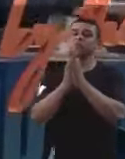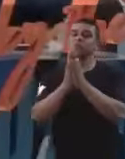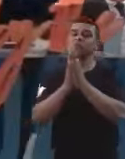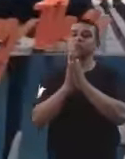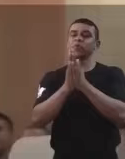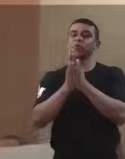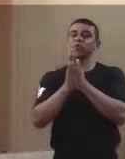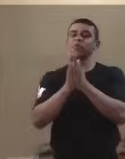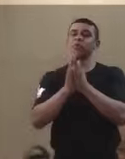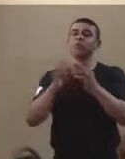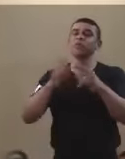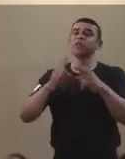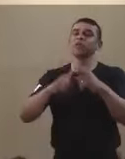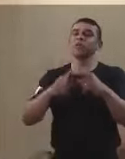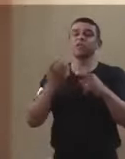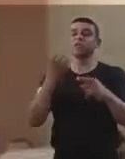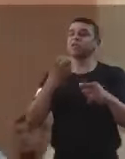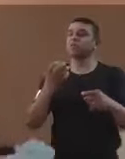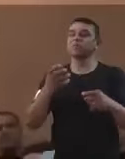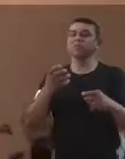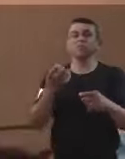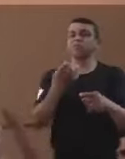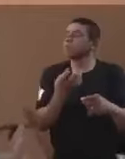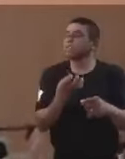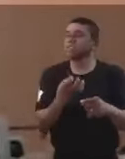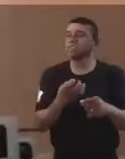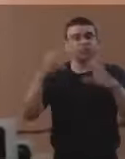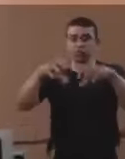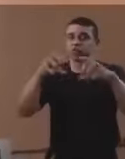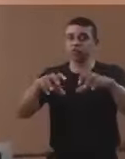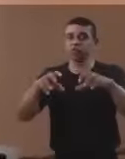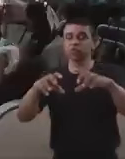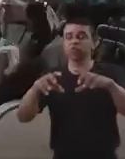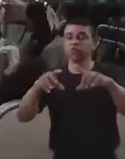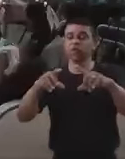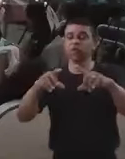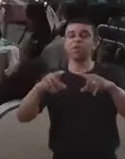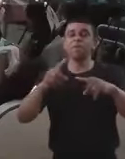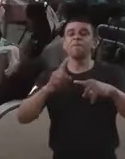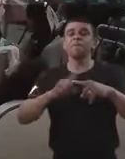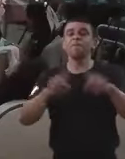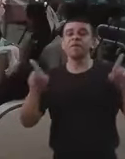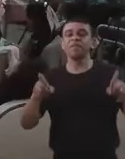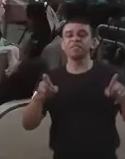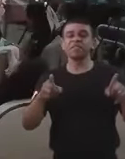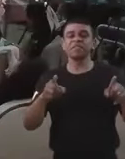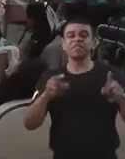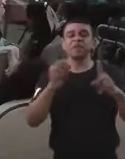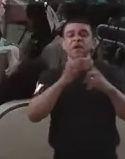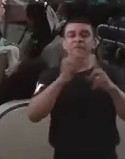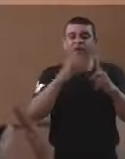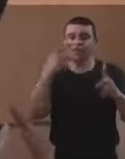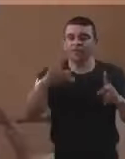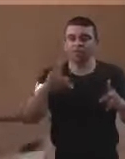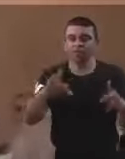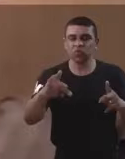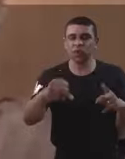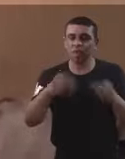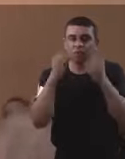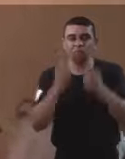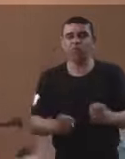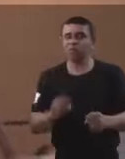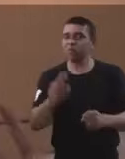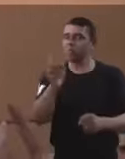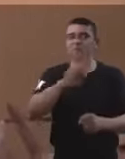Não é a sua palavra que tem poder, é a palavra dele. Você não